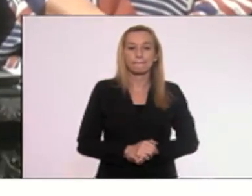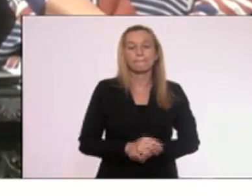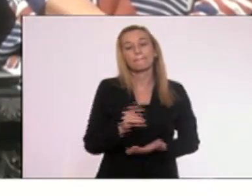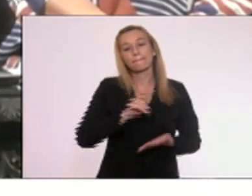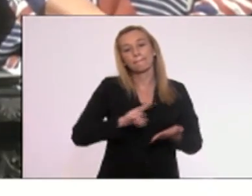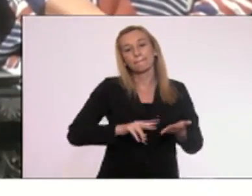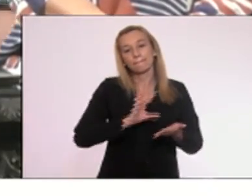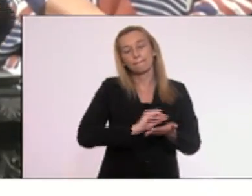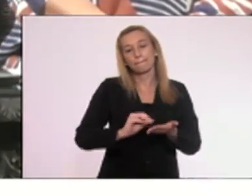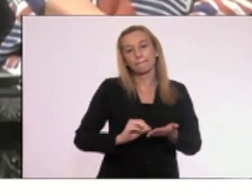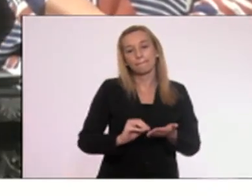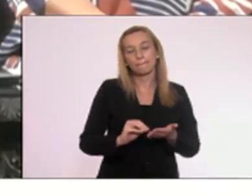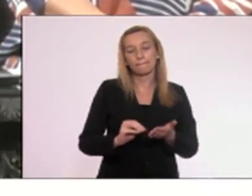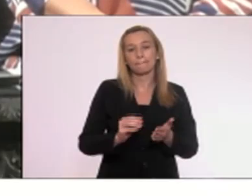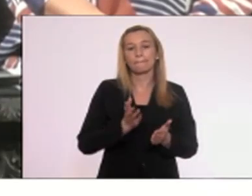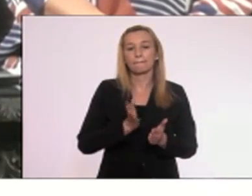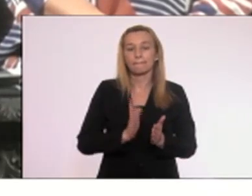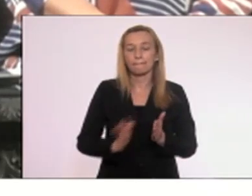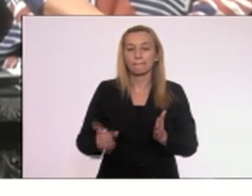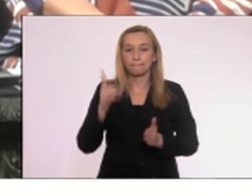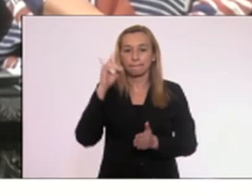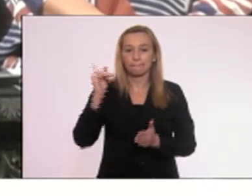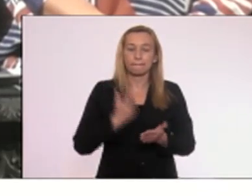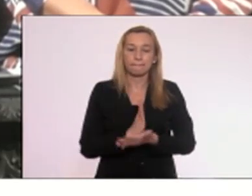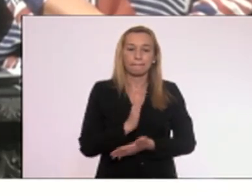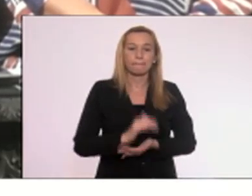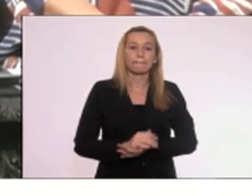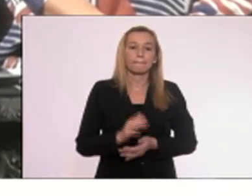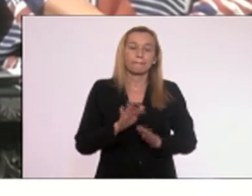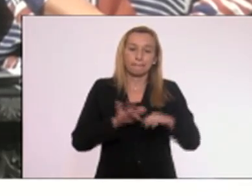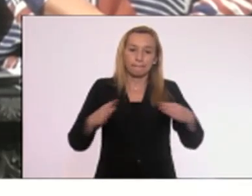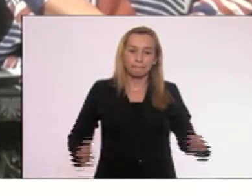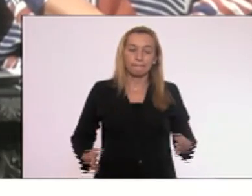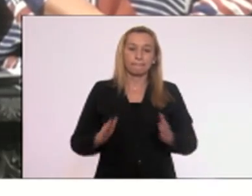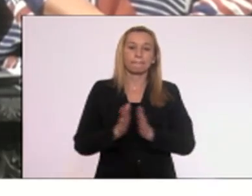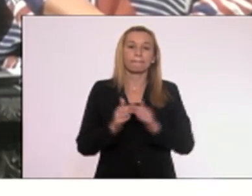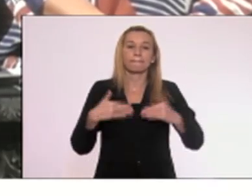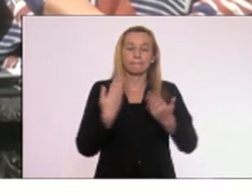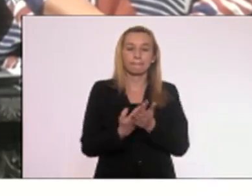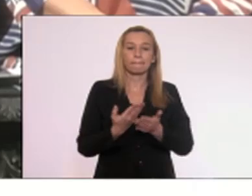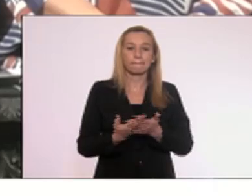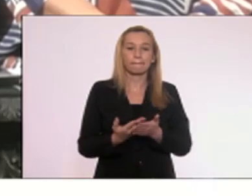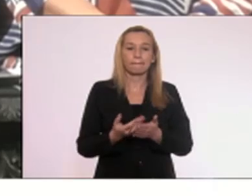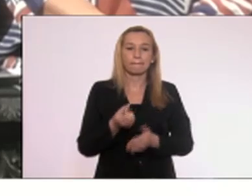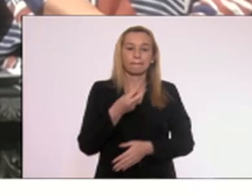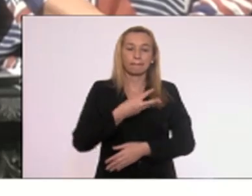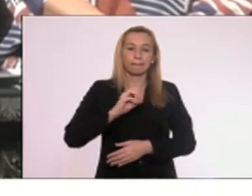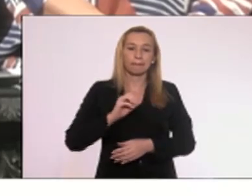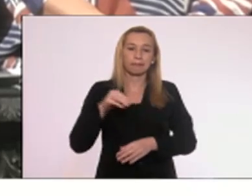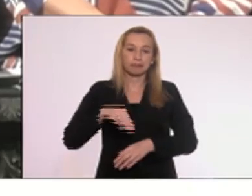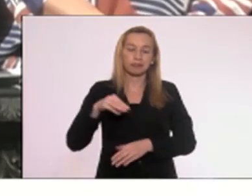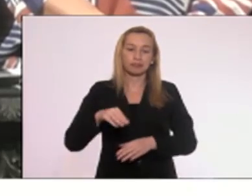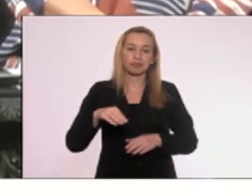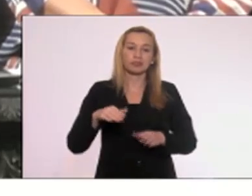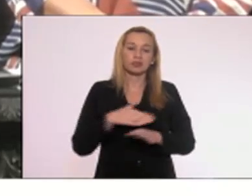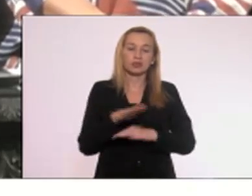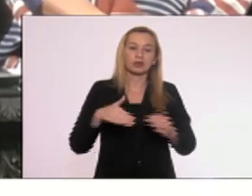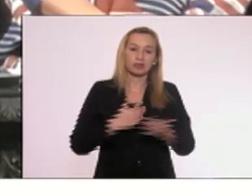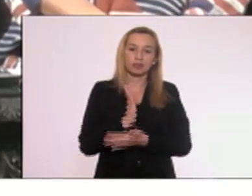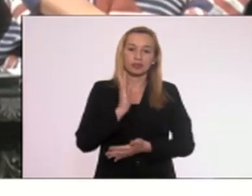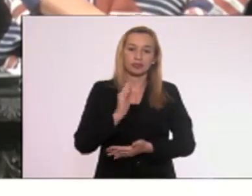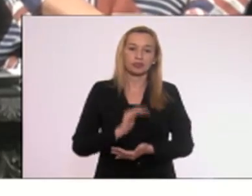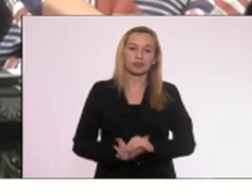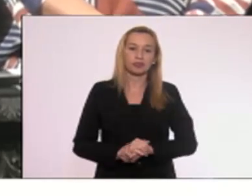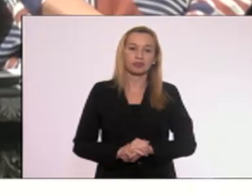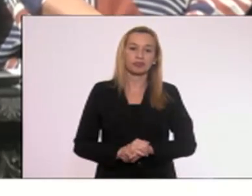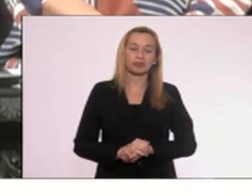Lida e aprovada a ata, passe a ordem do dia. Antes, há sobre a mesa requerimento de prorrogação da presente sessão por 30 minutos. Senhores que aprovam nessa comissão,